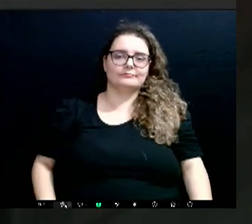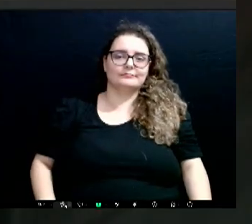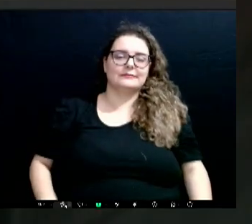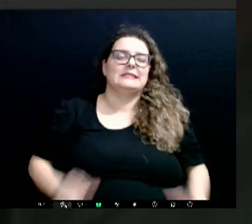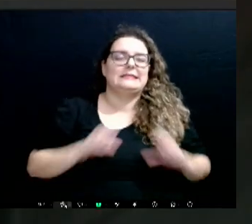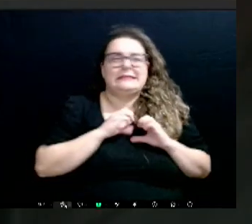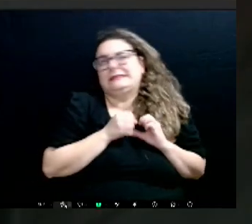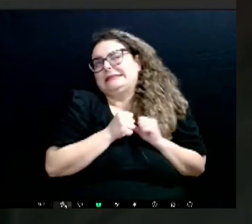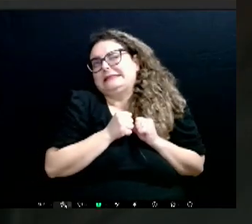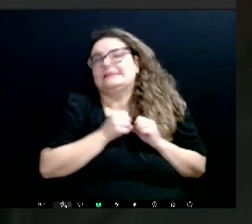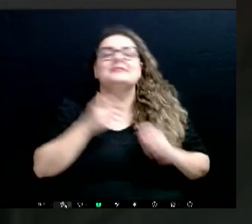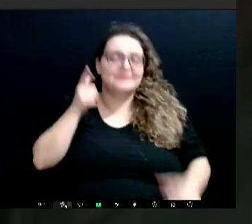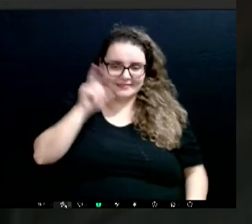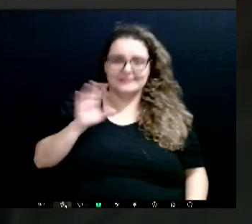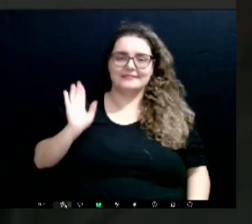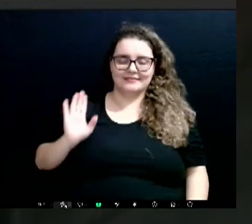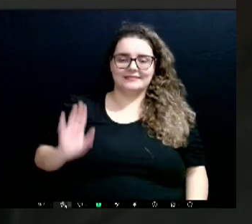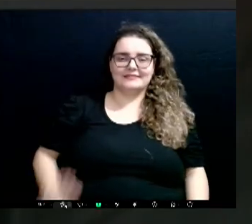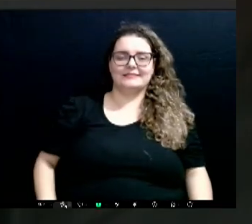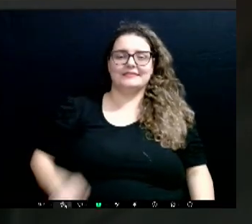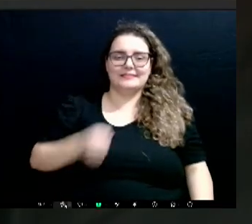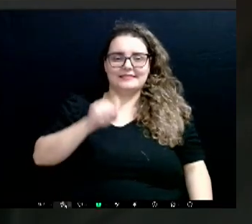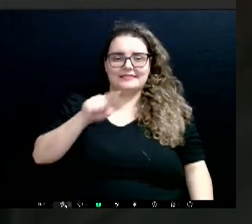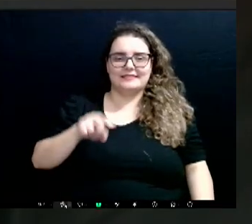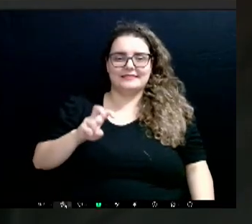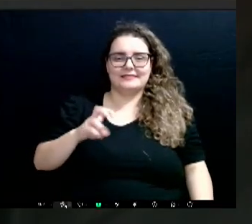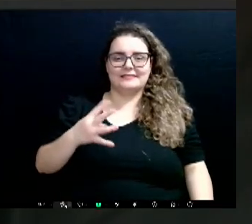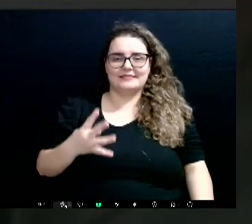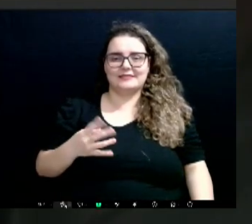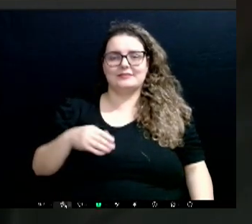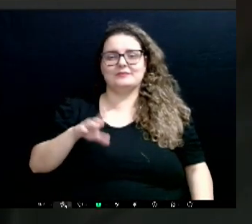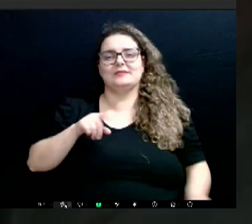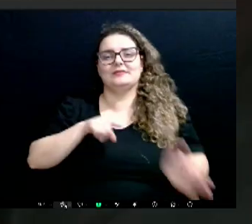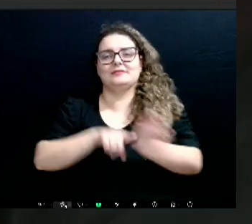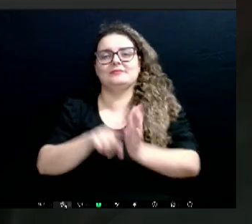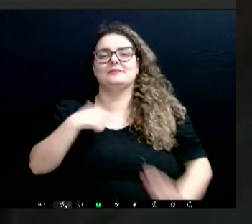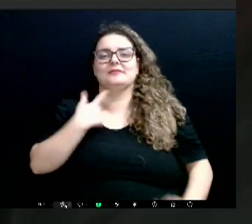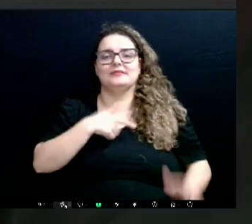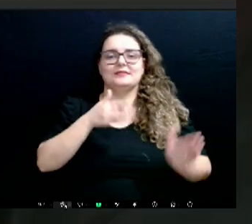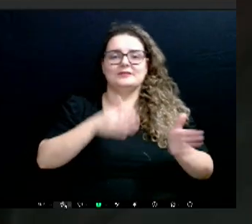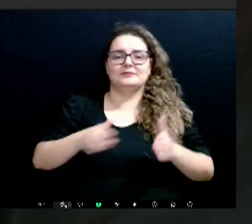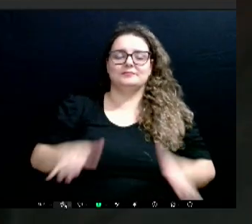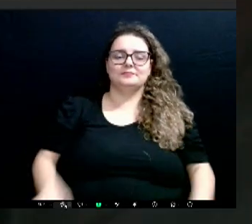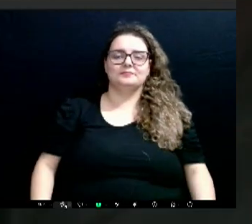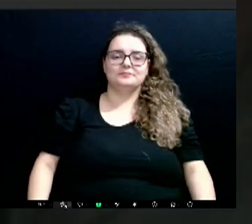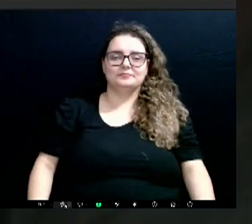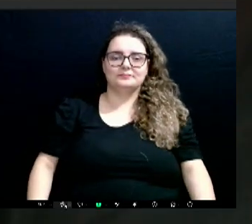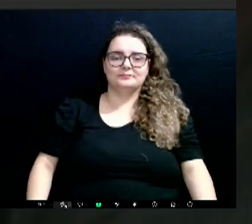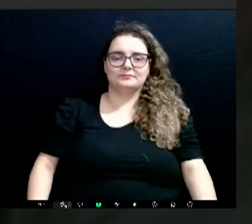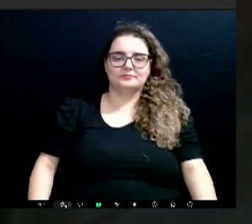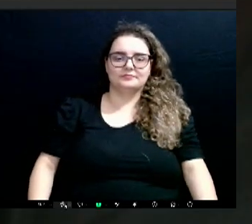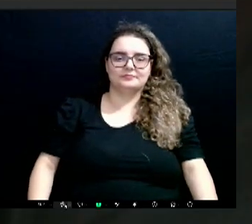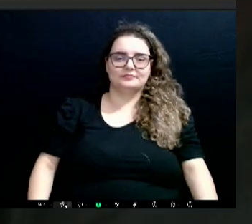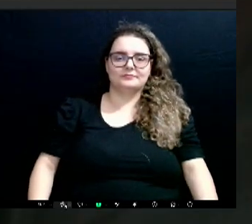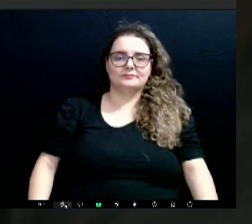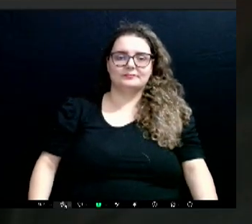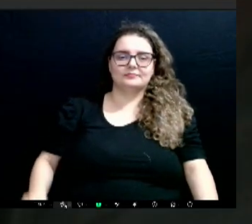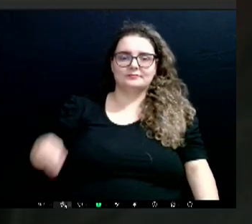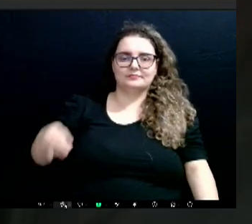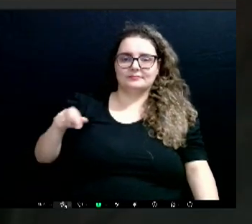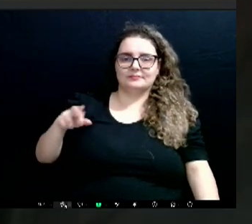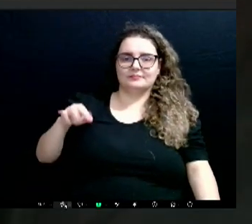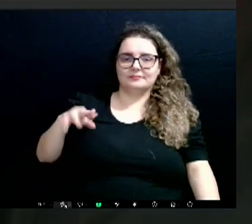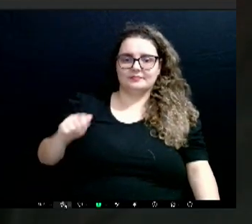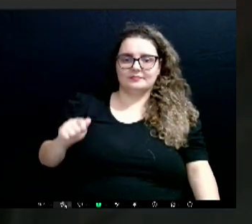a gente consegue. 8h54, mais uma pergunta pra gente, produção, por favor. A Mariana Lopes, do